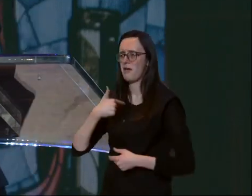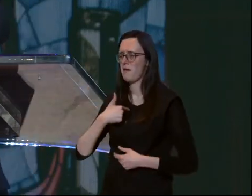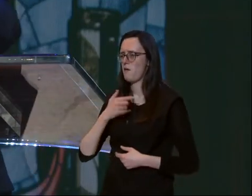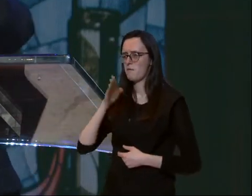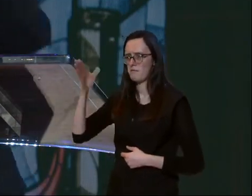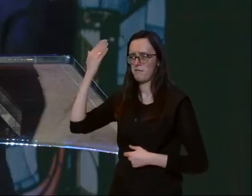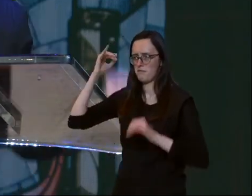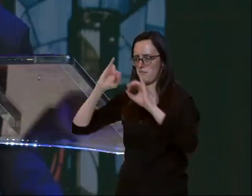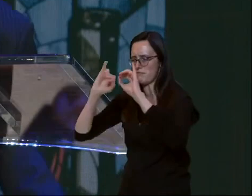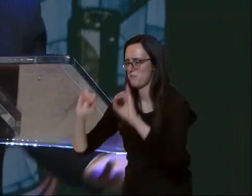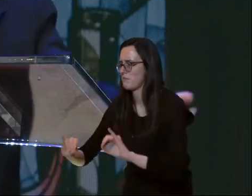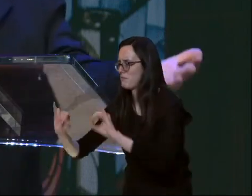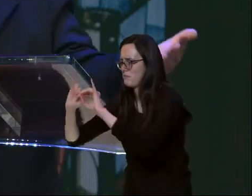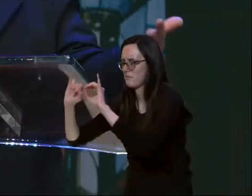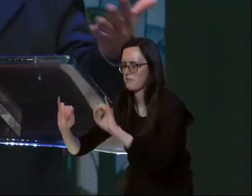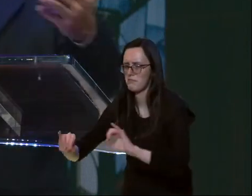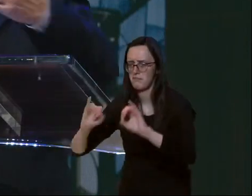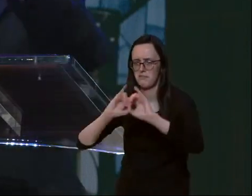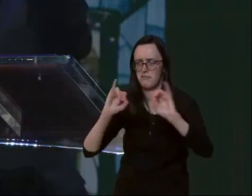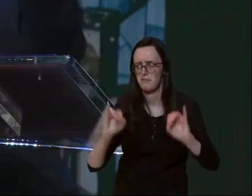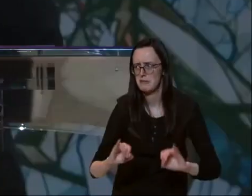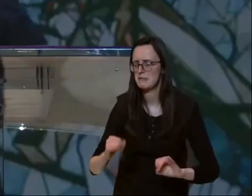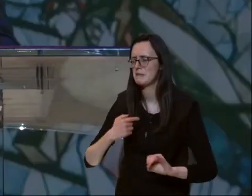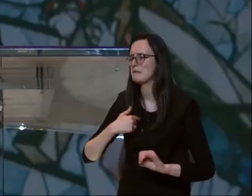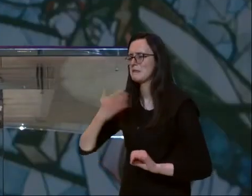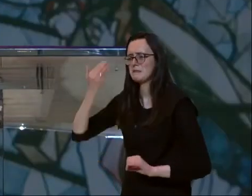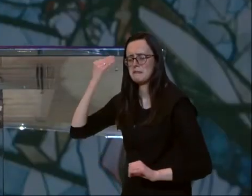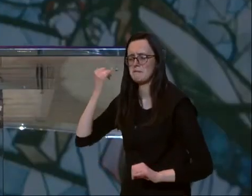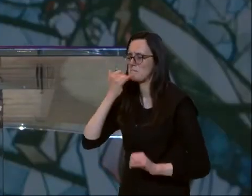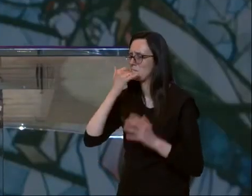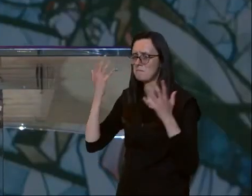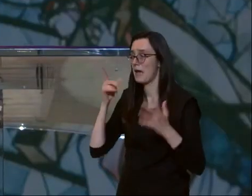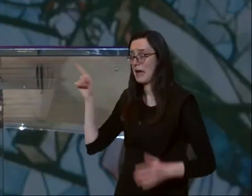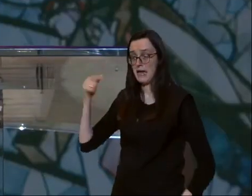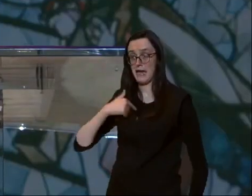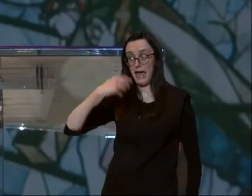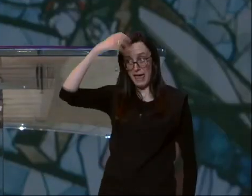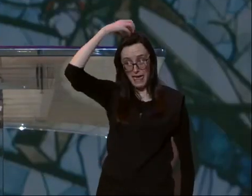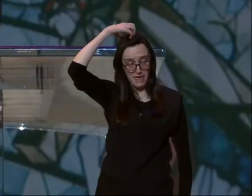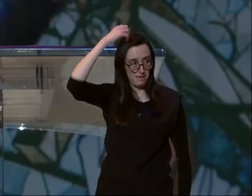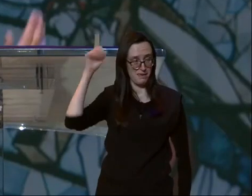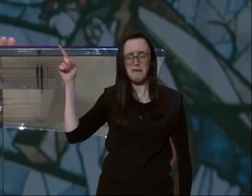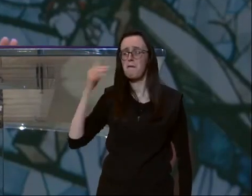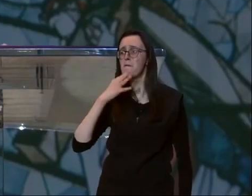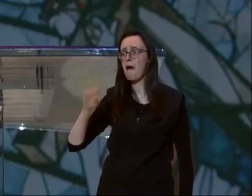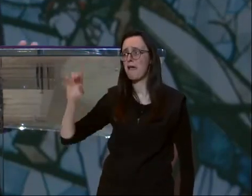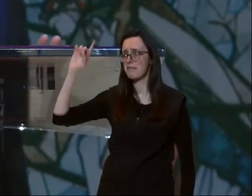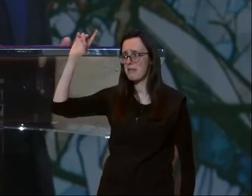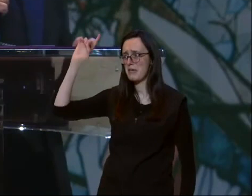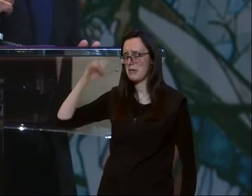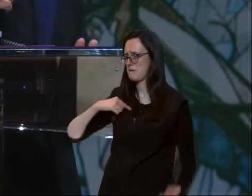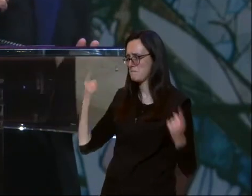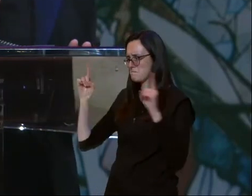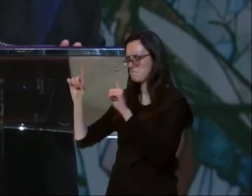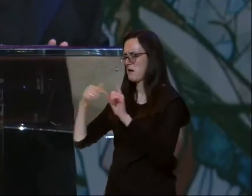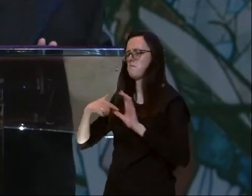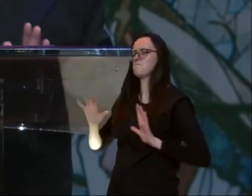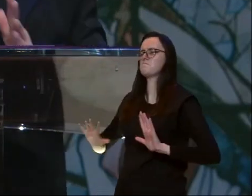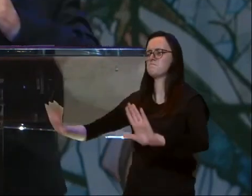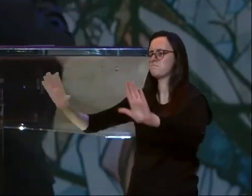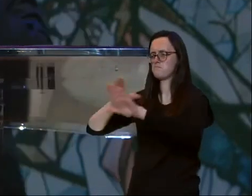meu rei, porque ele vai se apoiar em mim, e eu também vou ter que me encurvar, mas não vou adorar mais